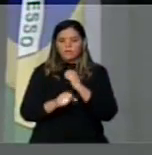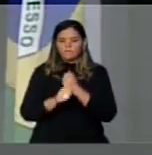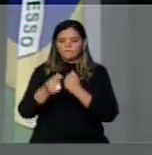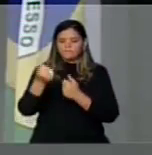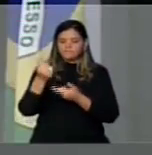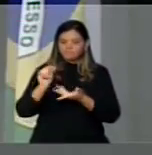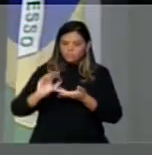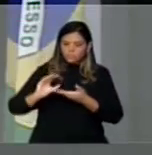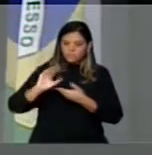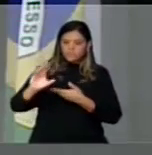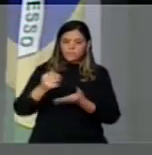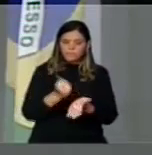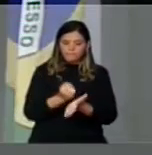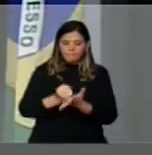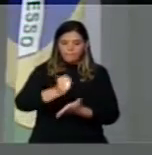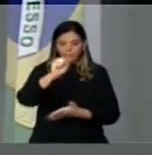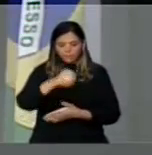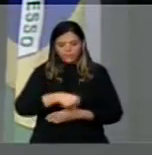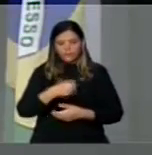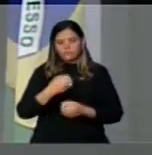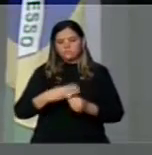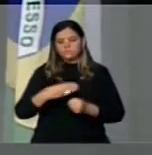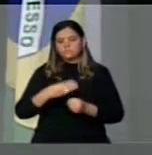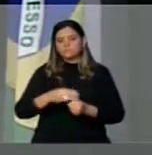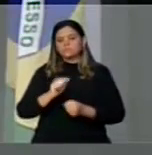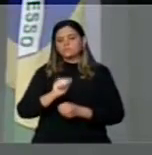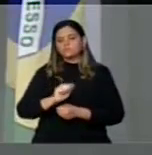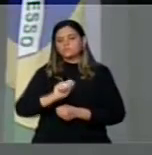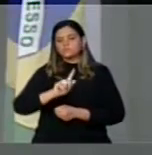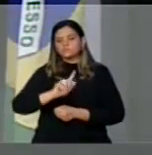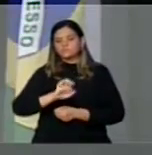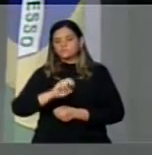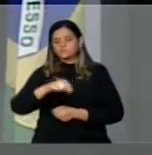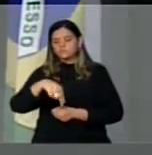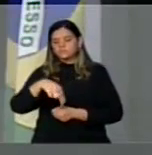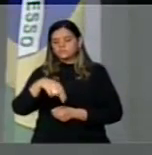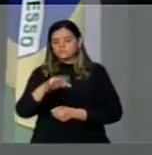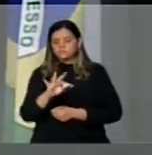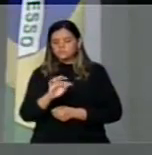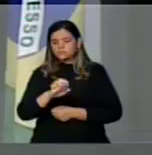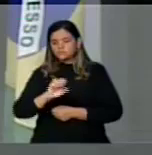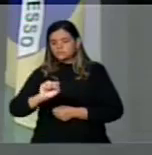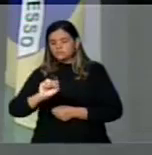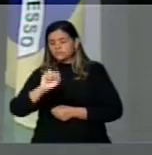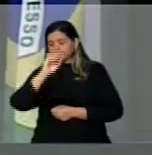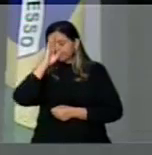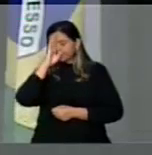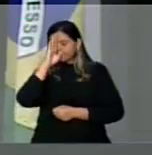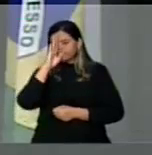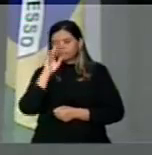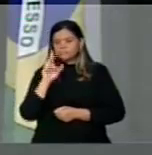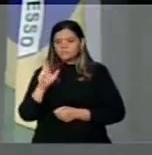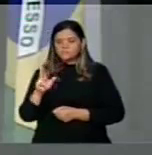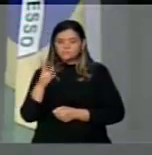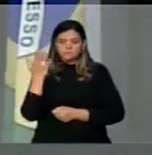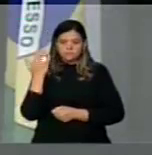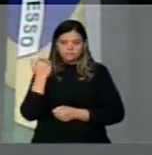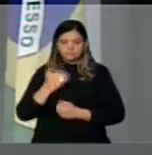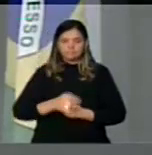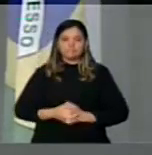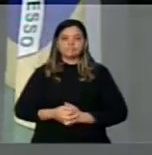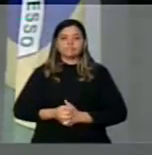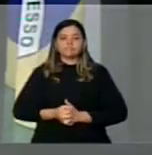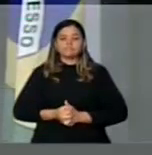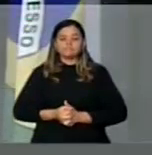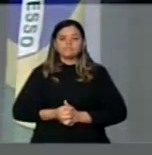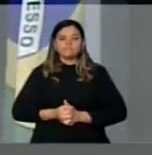nós possamos ter na ponta pelo menos o número de agentes que já tivemos.